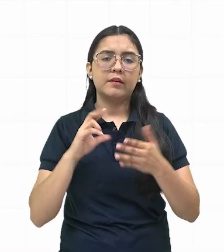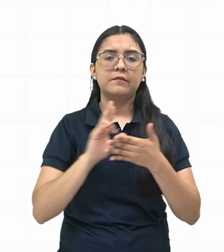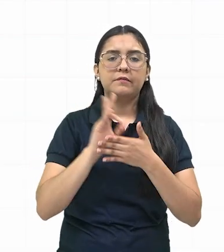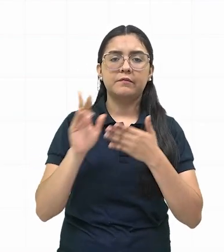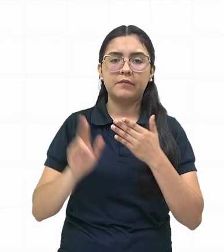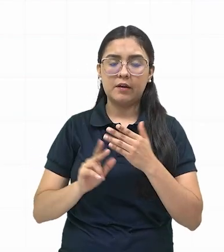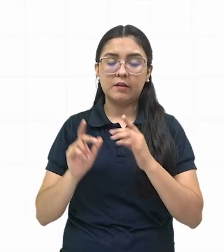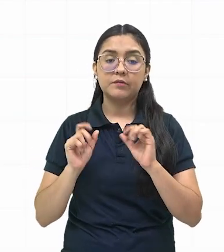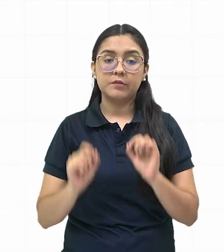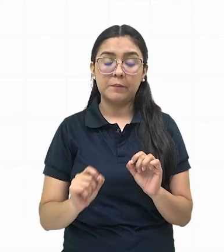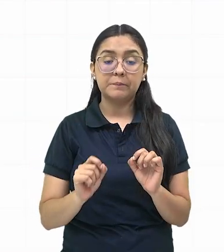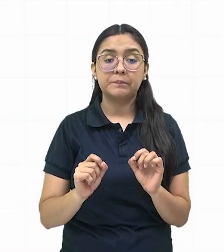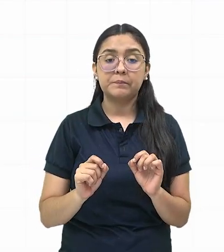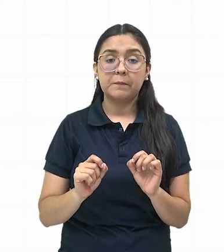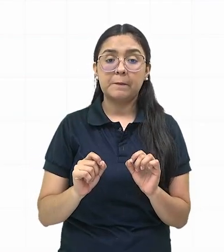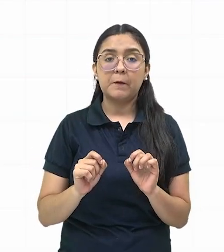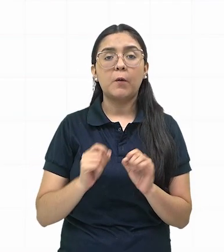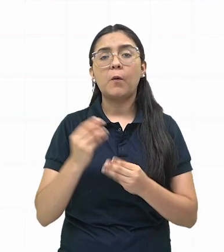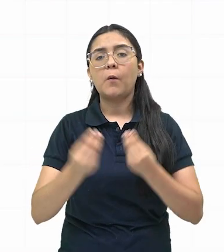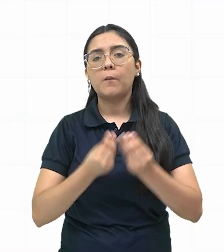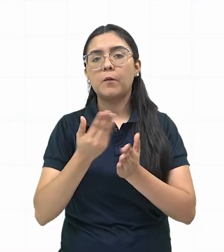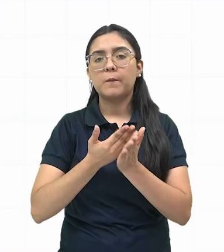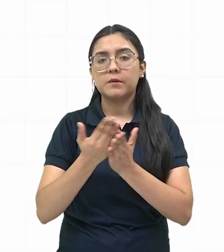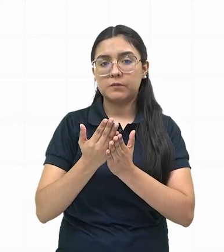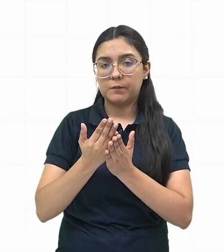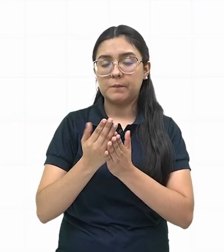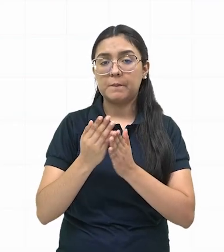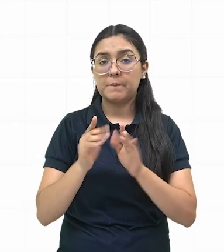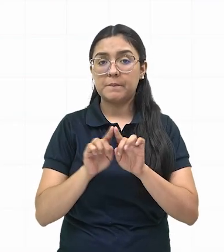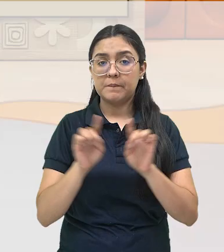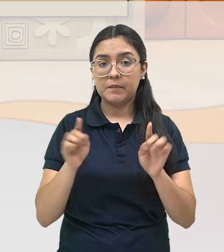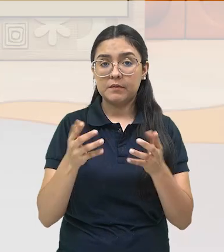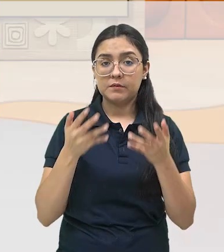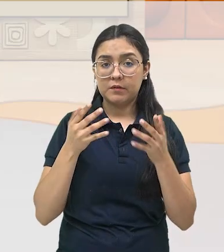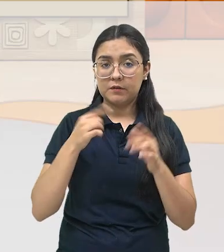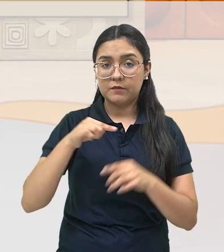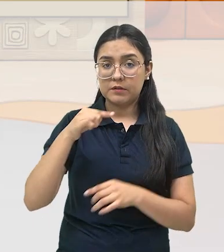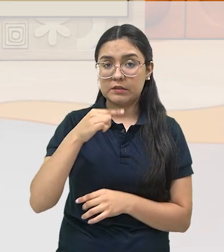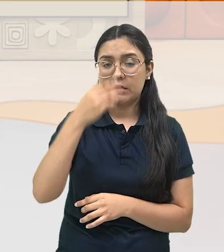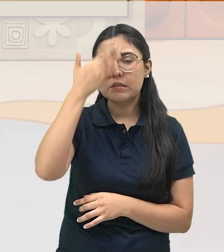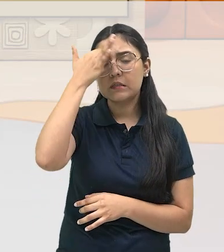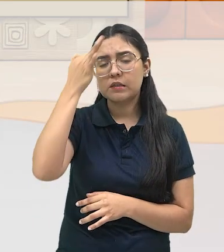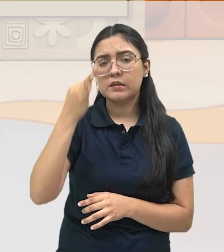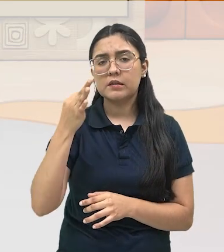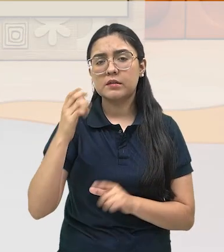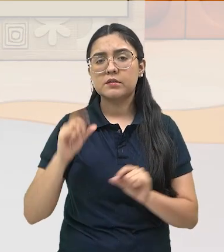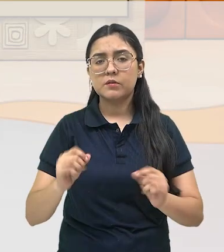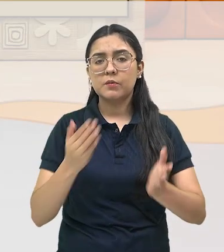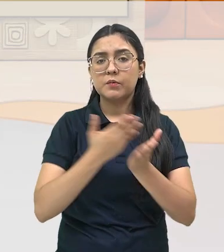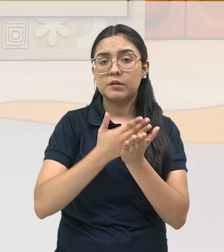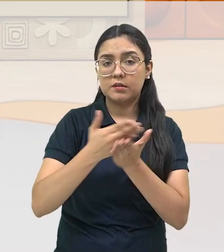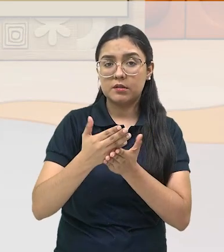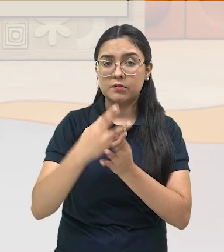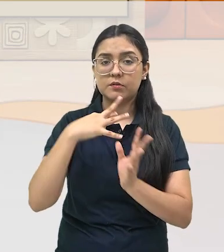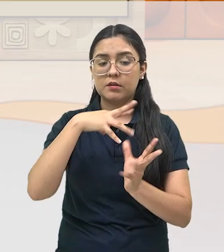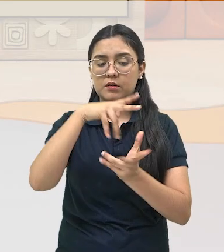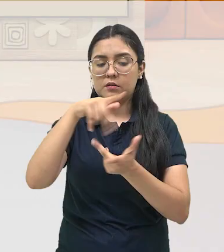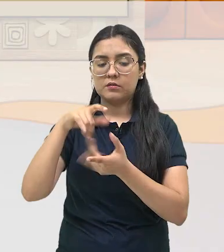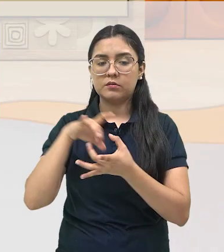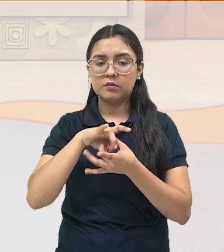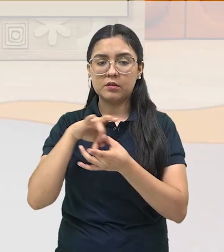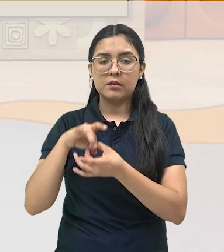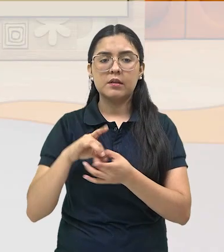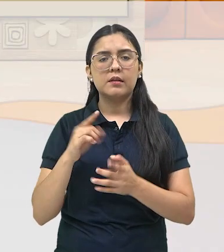da globalização. Mas eu gostaria que vocês compreendessem o início, né, da globalização